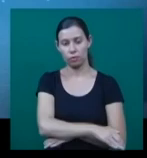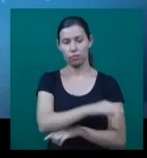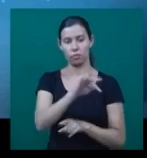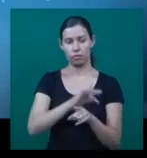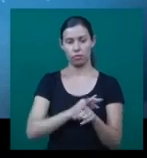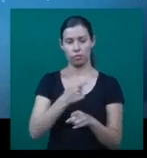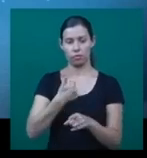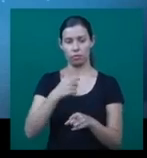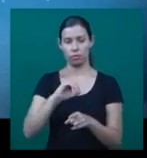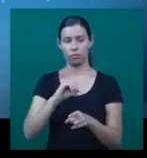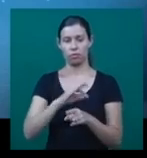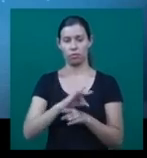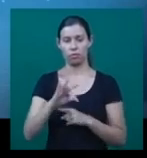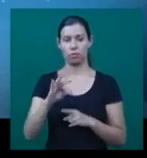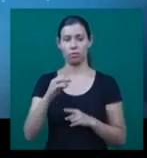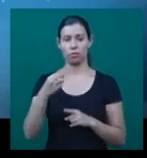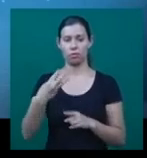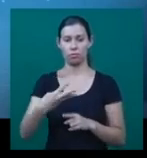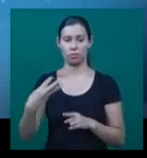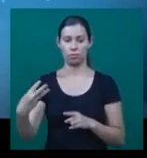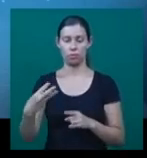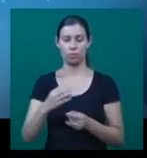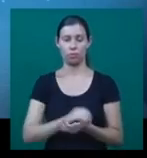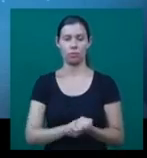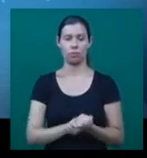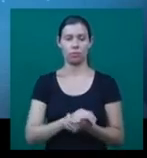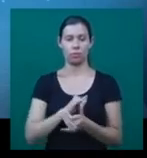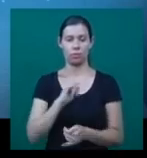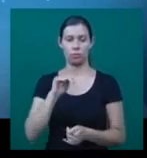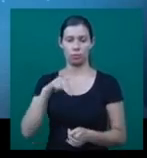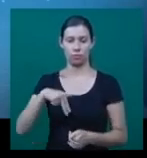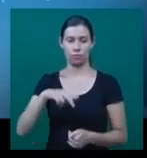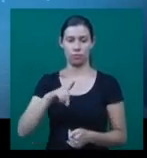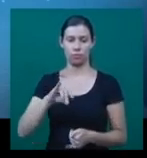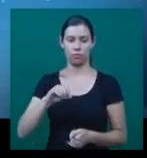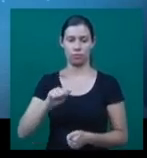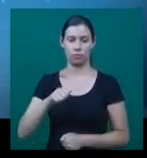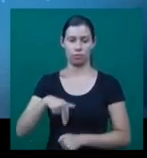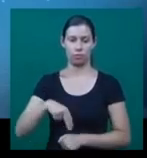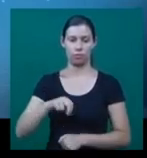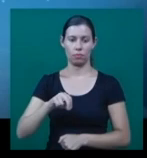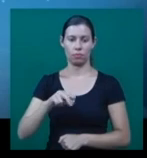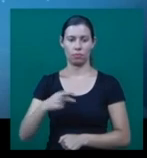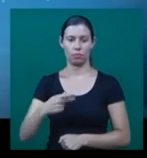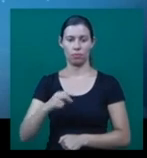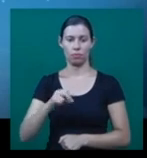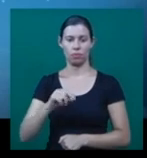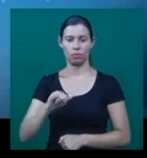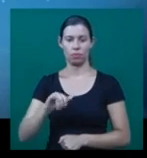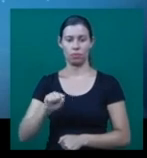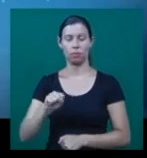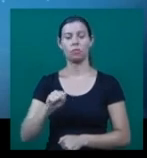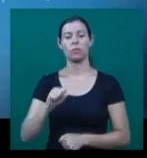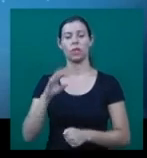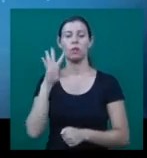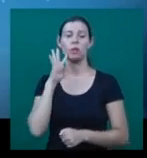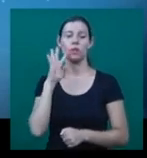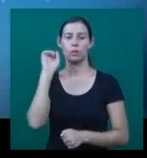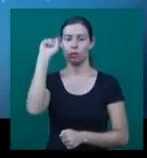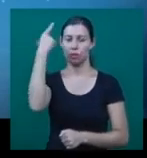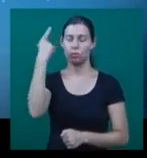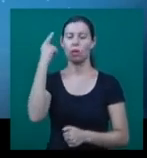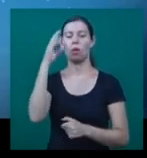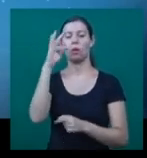e a máxima de 33 graus. Em Indianópolis, a quarta-feira de sol, com possíveis pancadas de chuva à tarde. Mínima